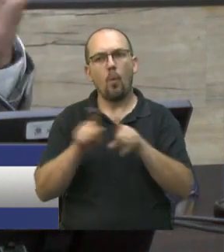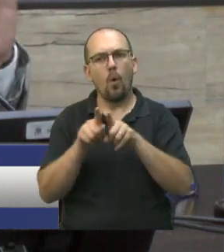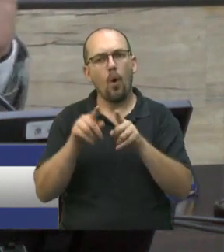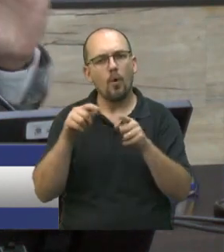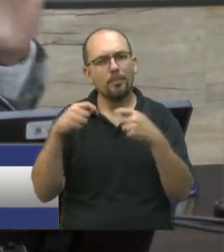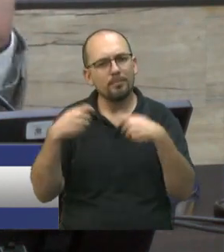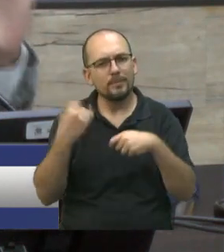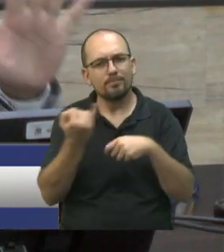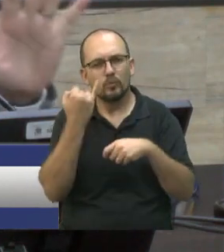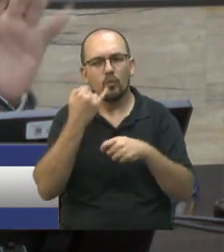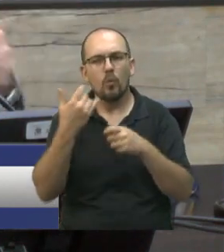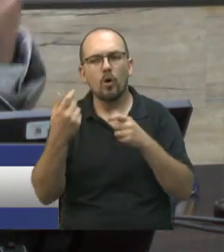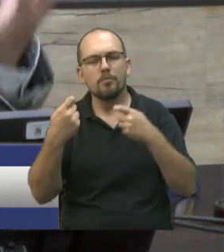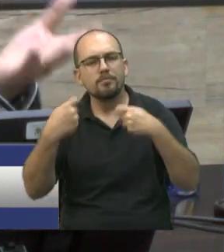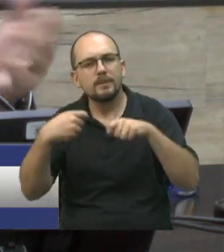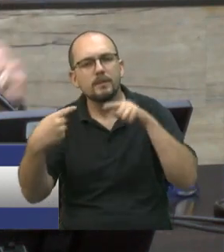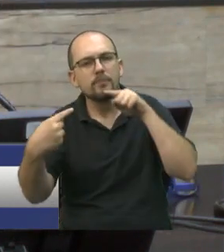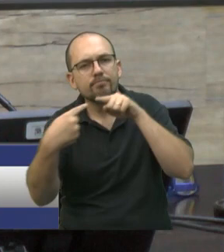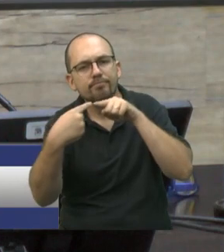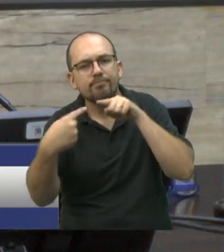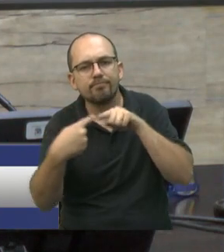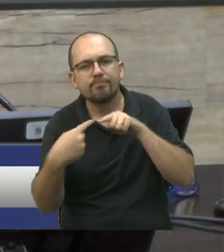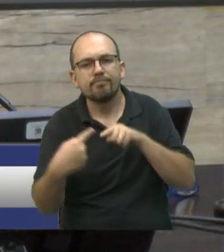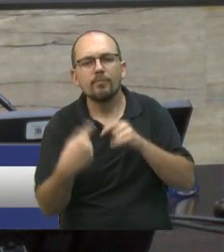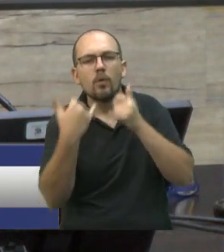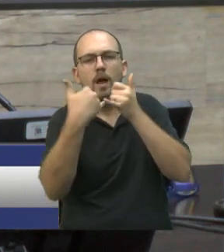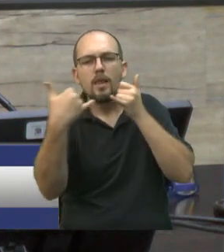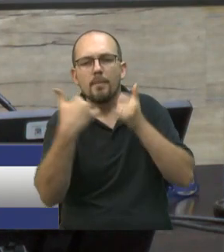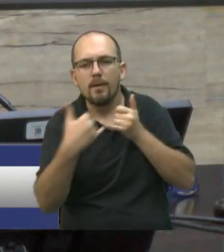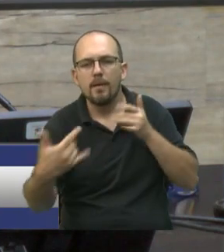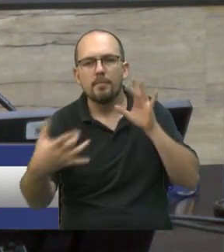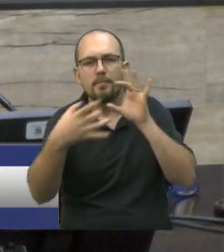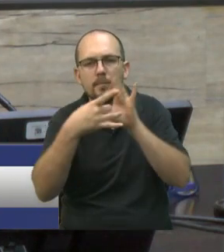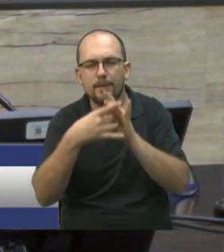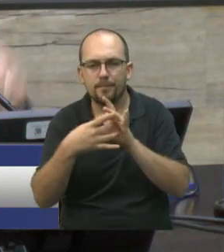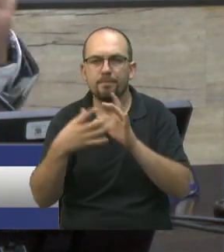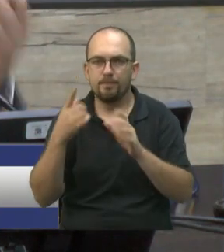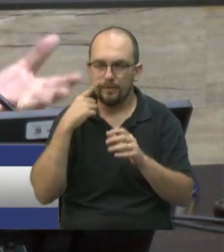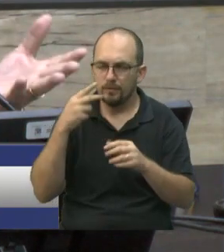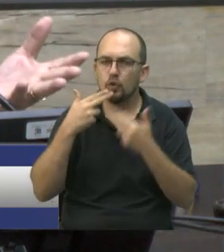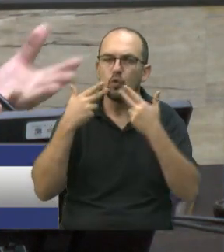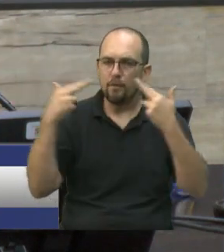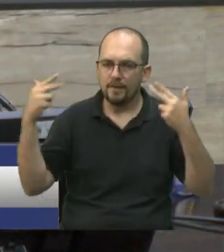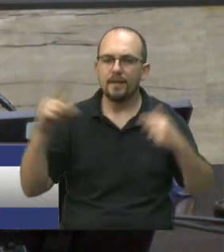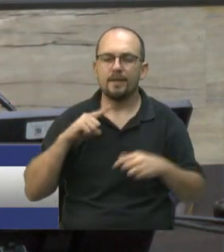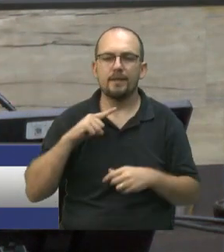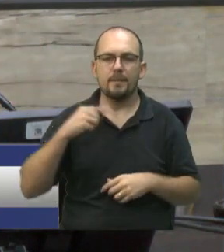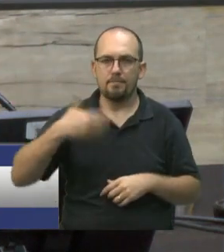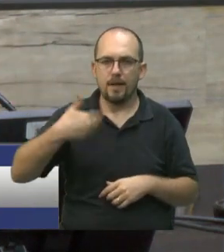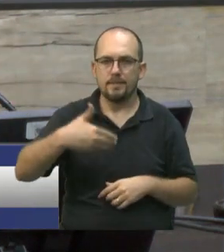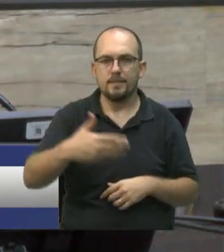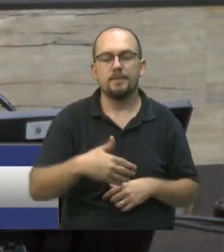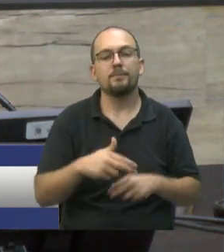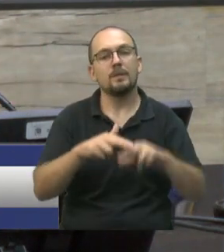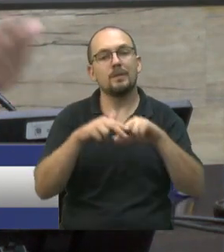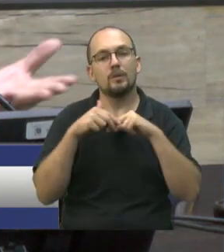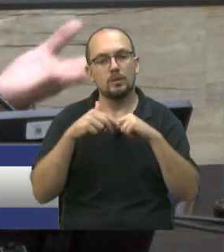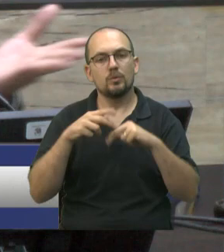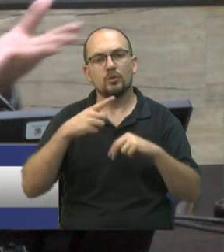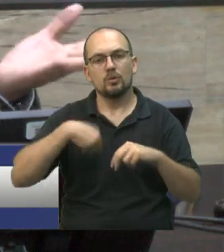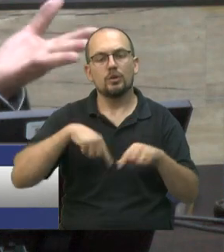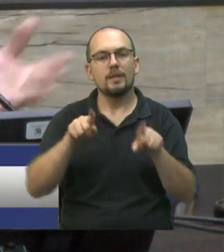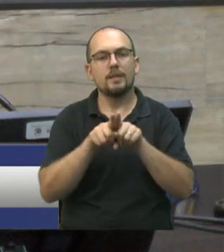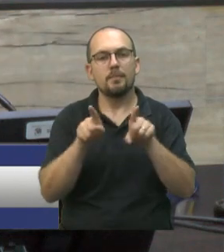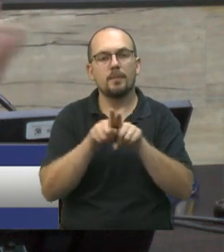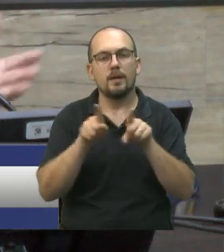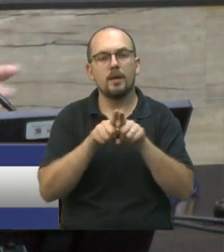de necessidades, e nós vamos vir com muitas novidades para vocês, certo? É em relação a isso que a gente também está colocando com os